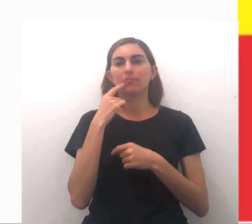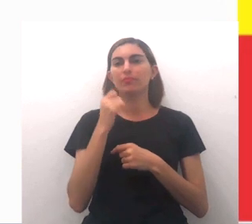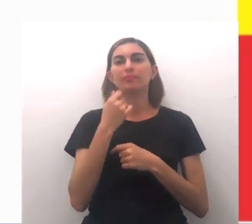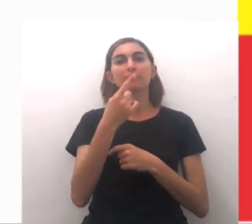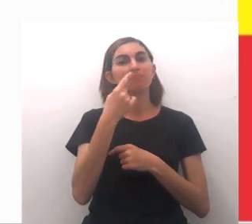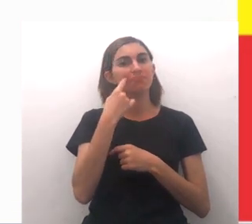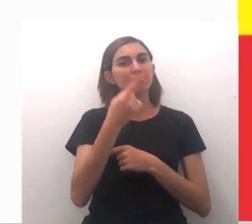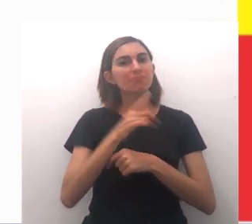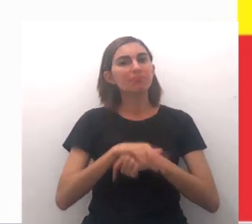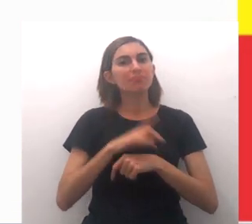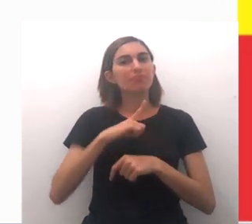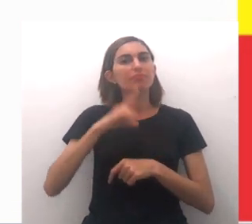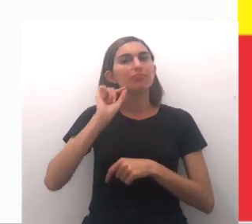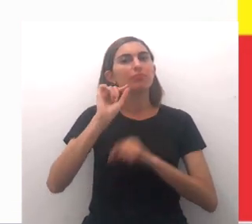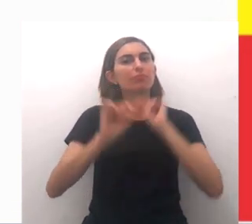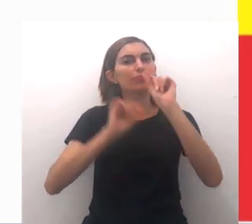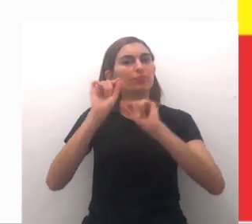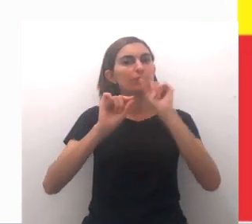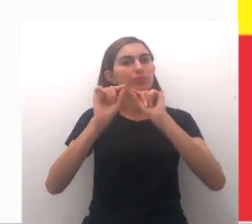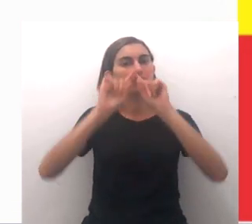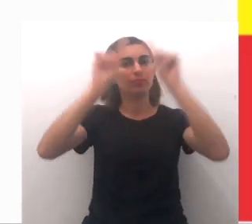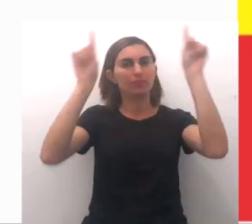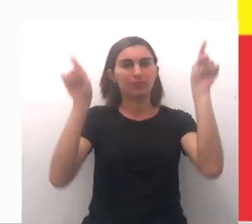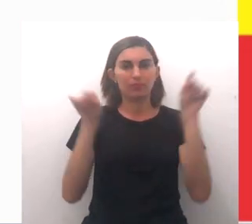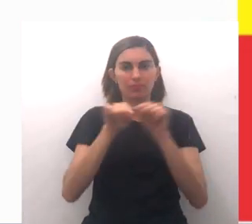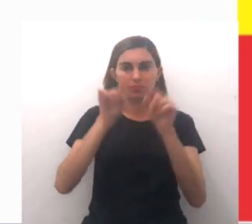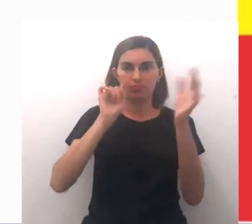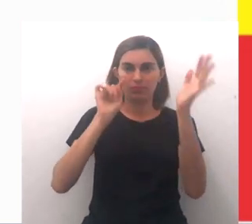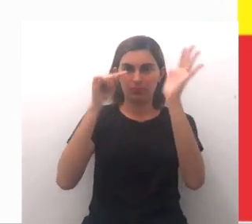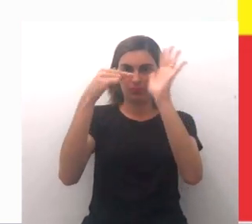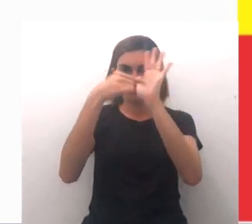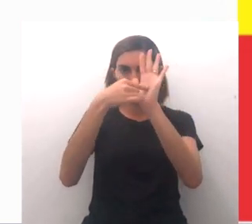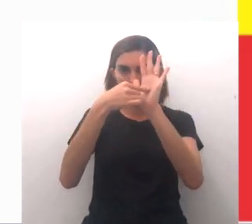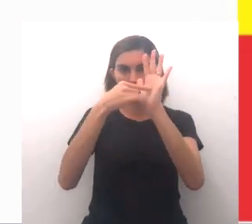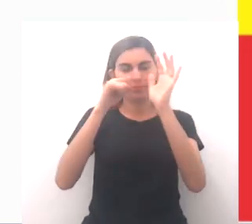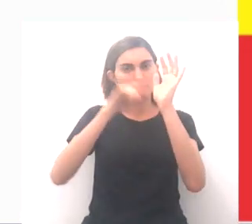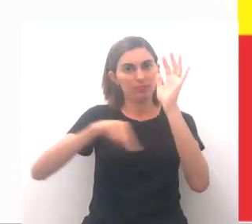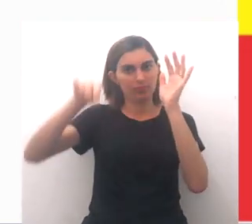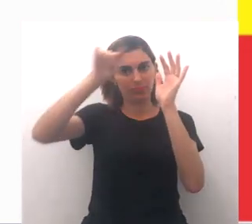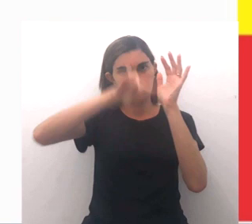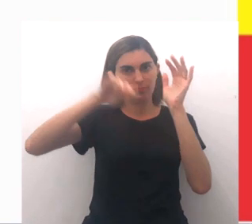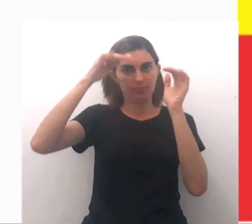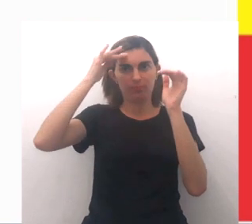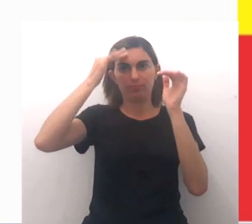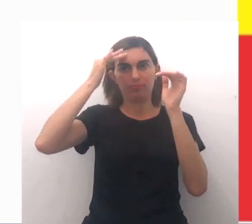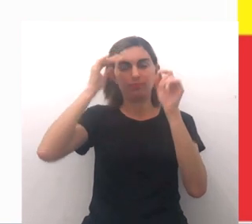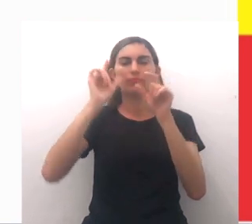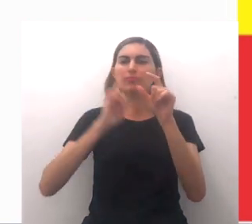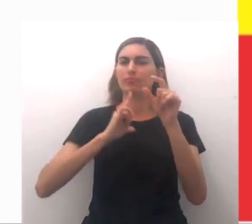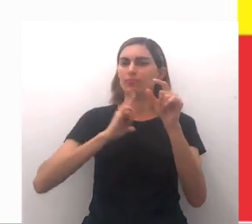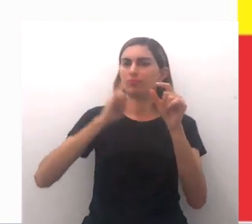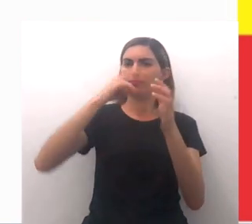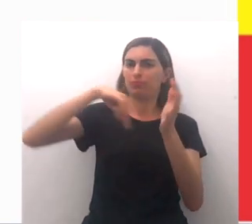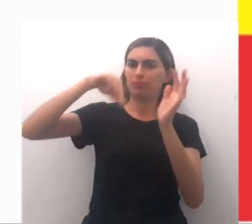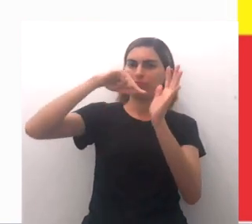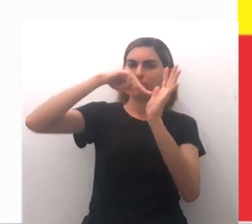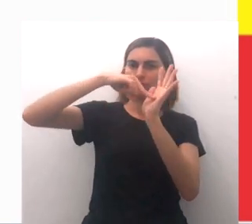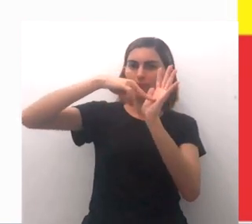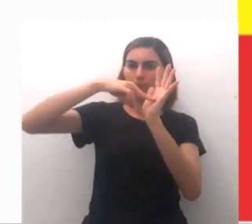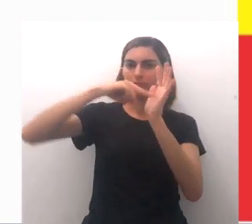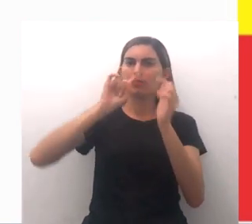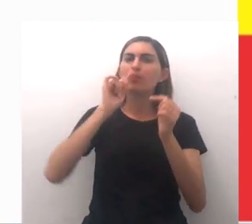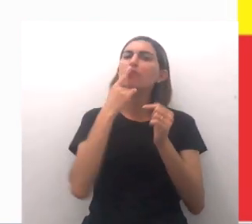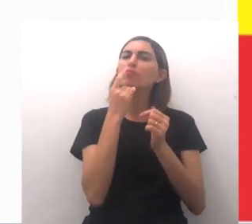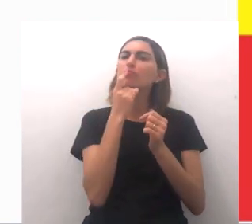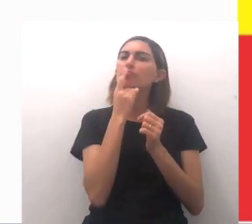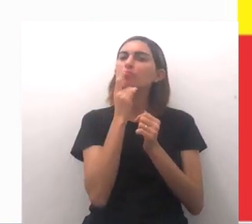tem o quê? Existe o centro, né? Vamos entender agora o círculo. Tem um centro, que esse pontinho é o